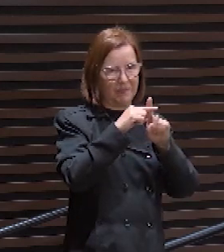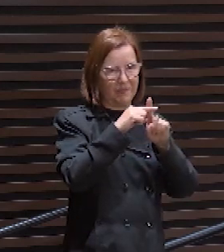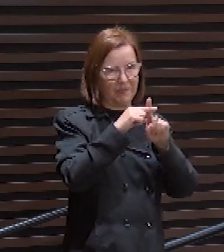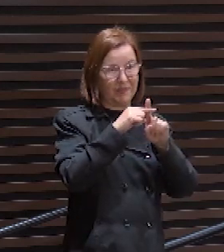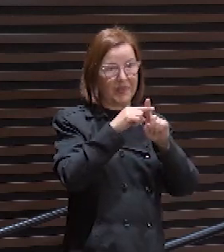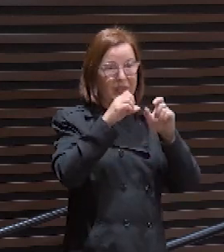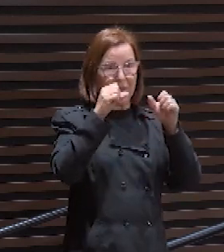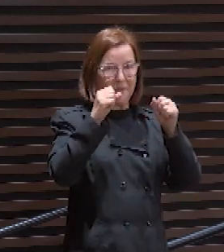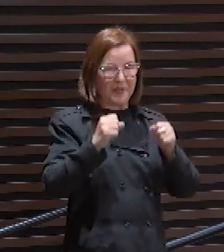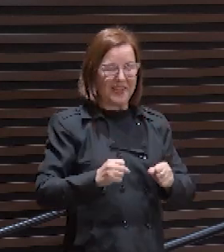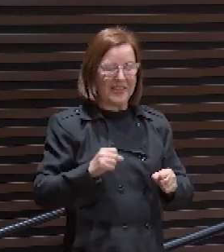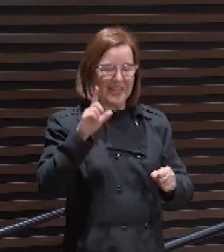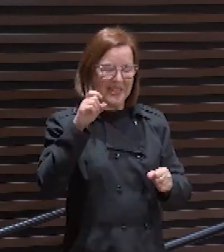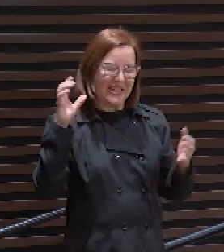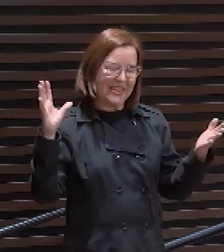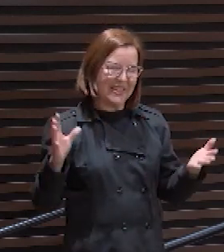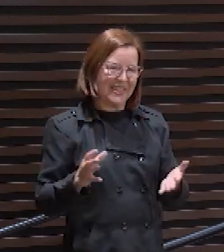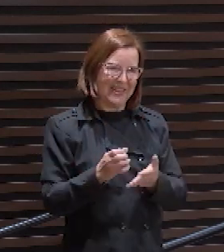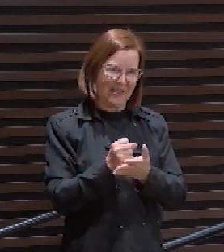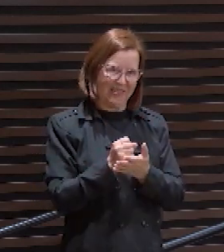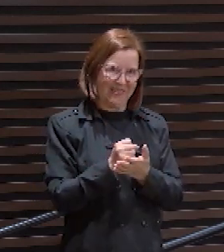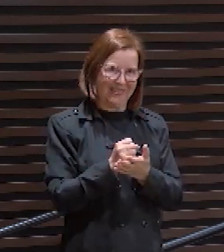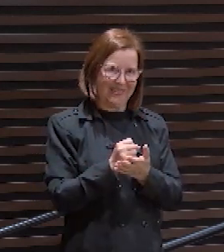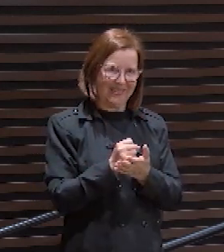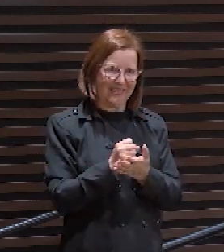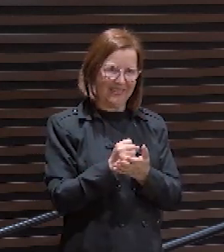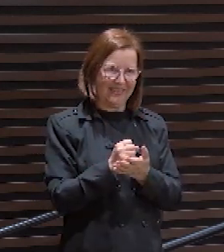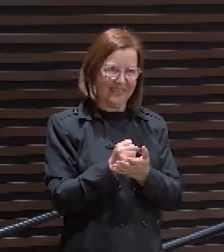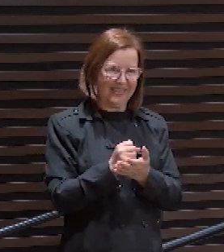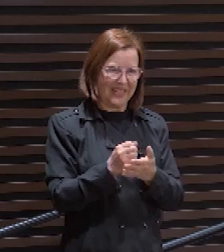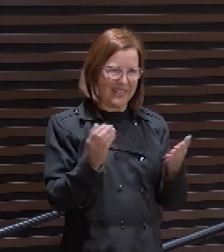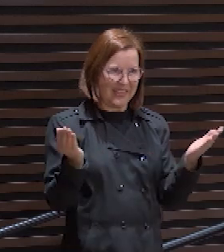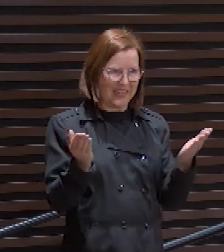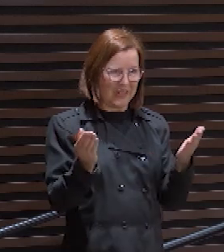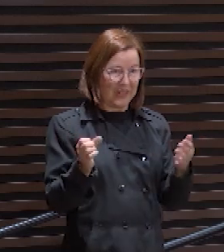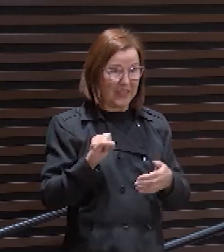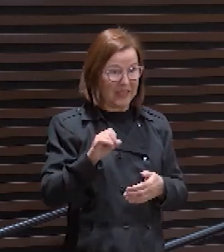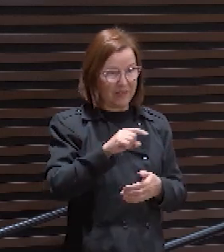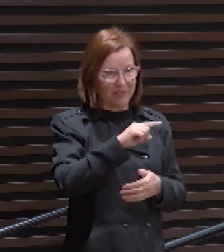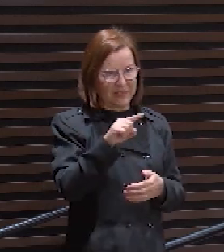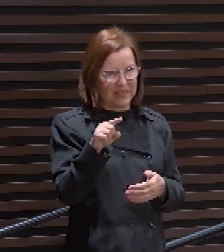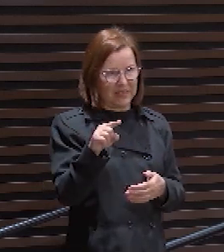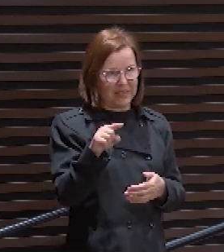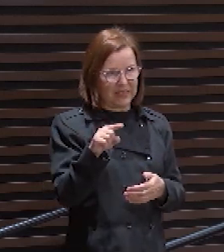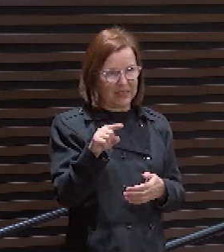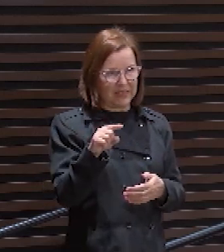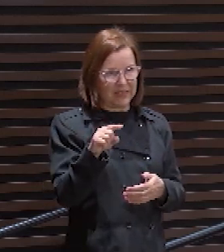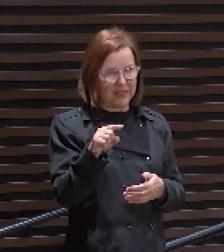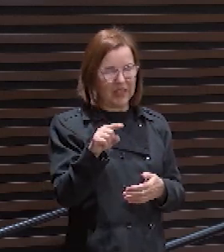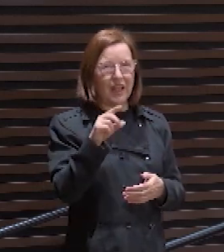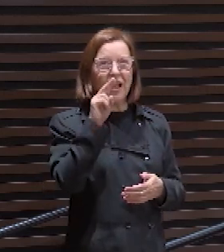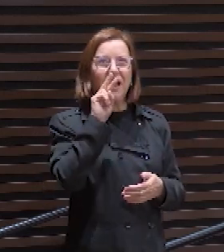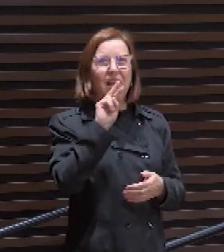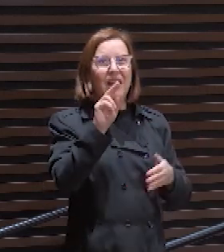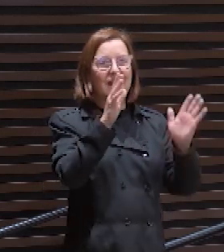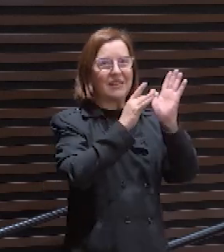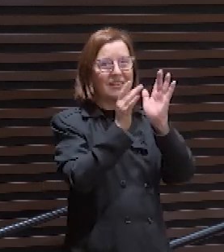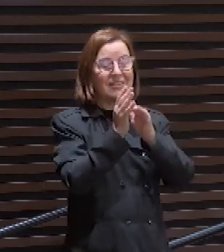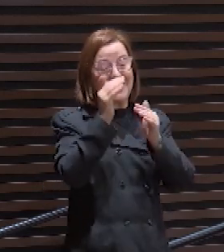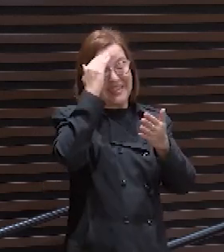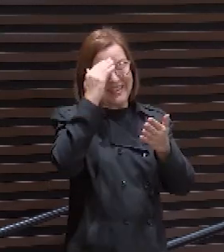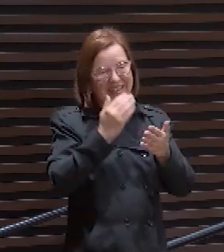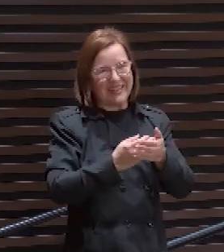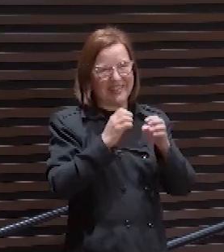pudesse ser salvos. E agora, se você olha para Jesus e você crê no